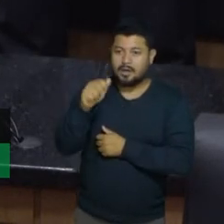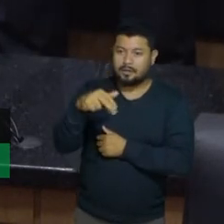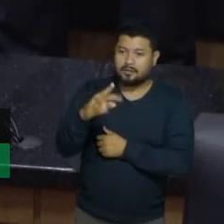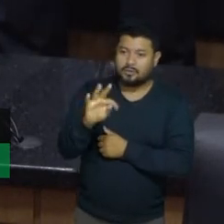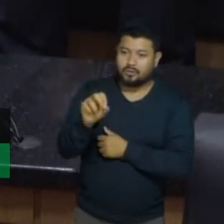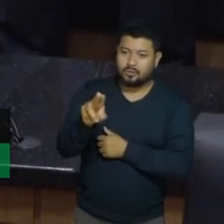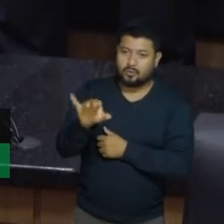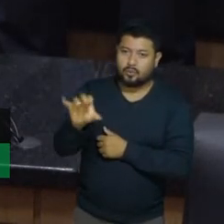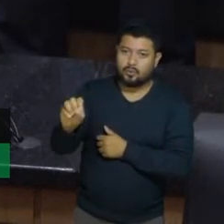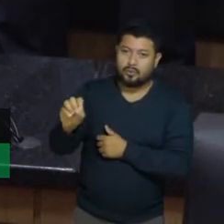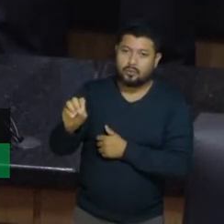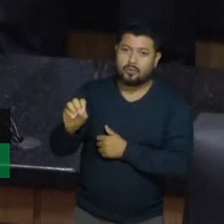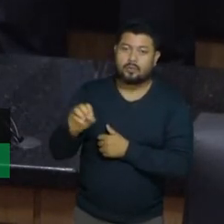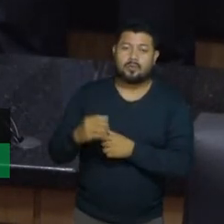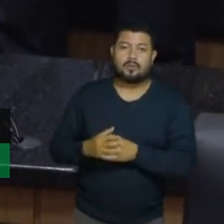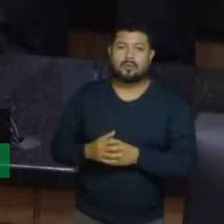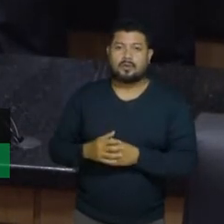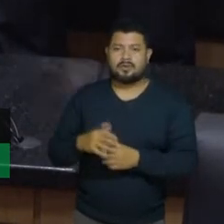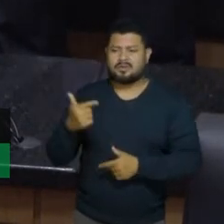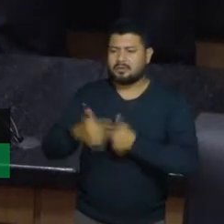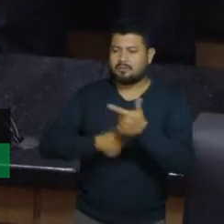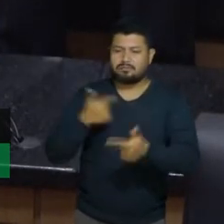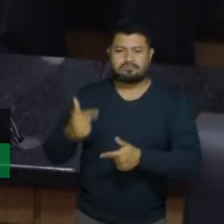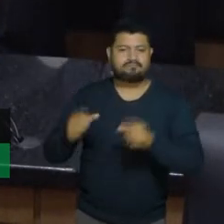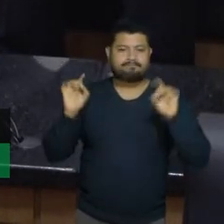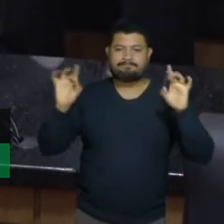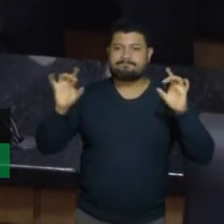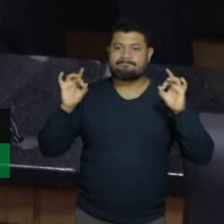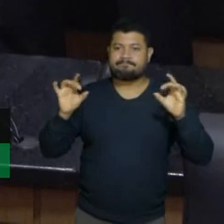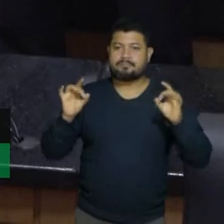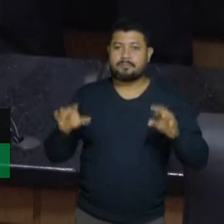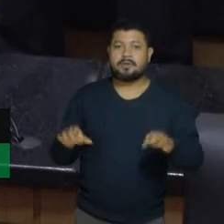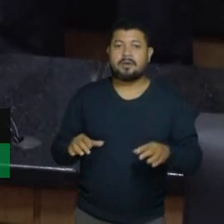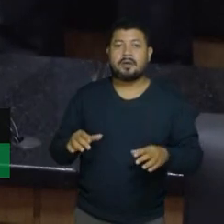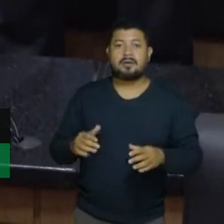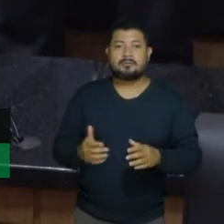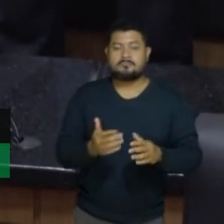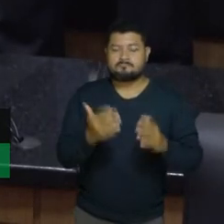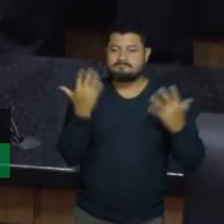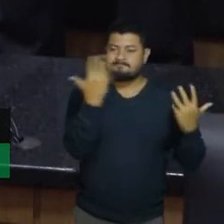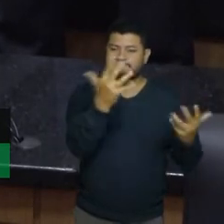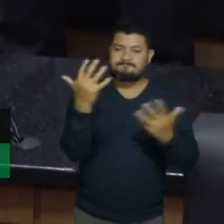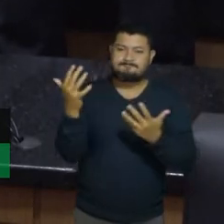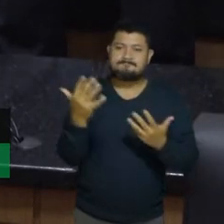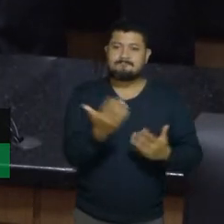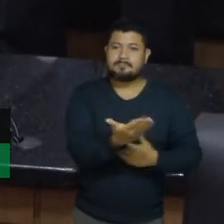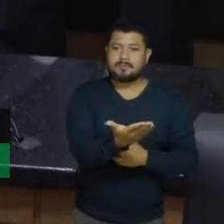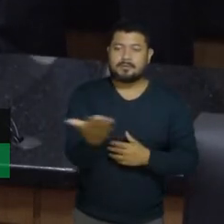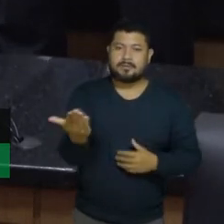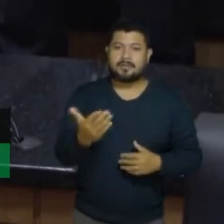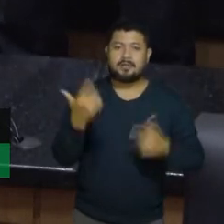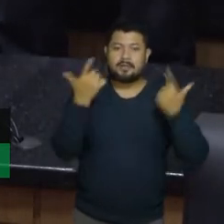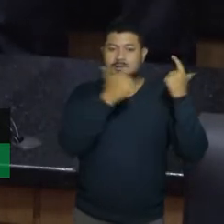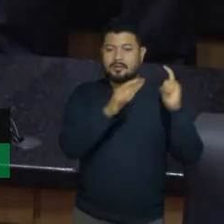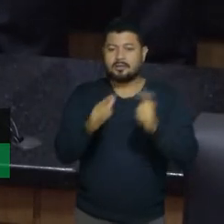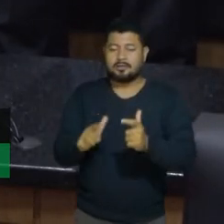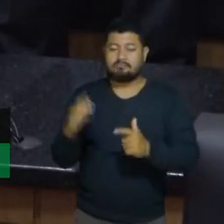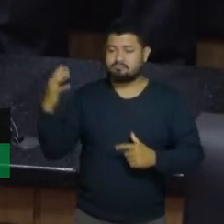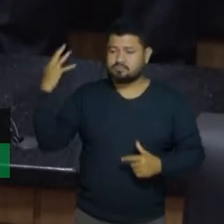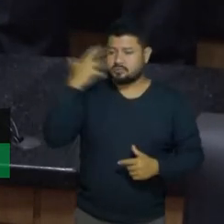excelente trabalho que faz, que desenvolve, e parabenizar essa tradição linda, maravilhosa que vocês mantêm,